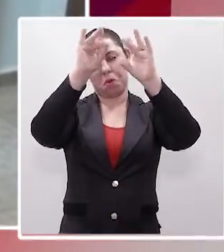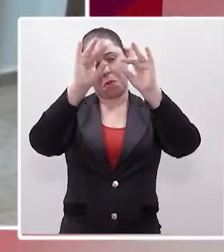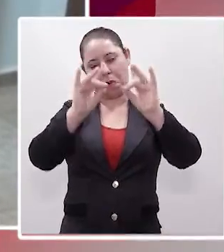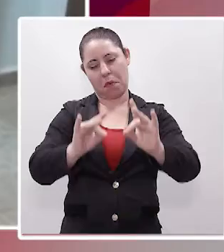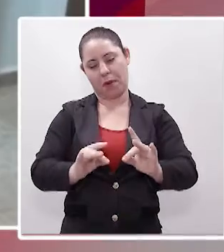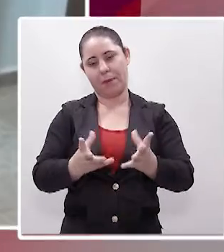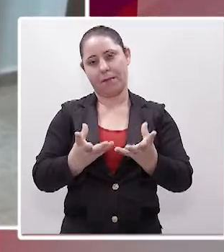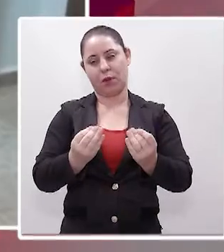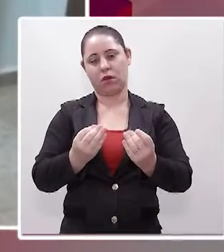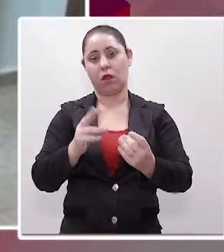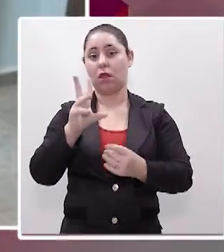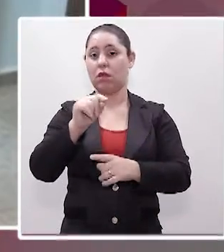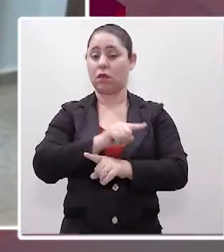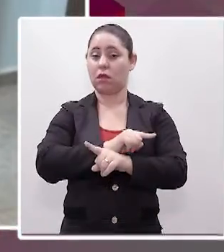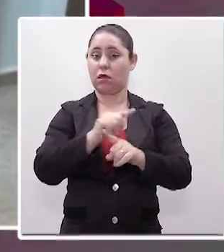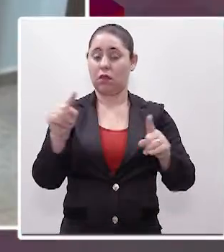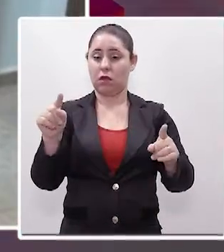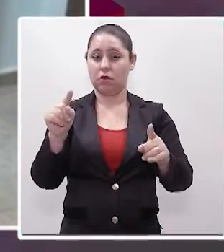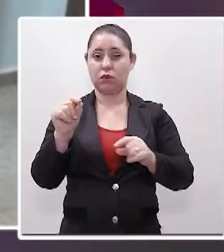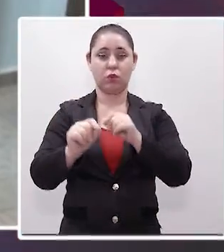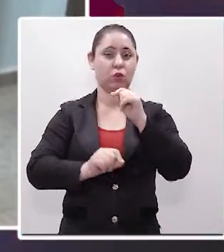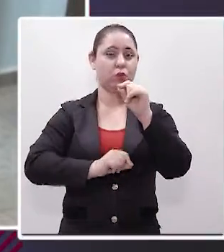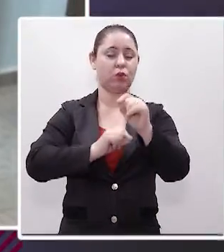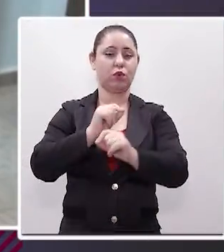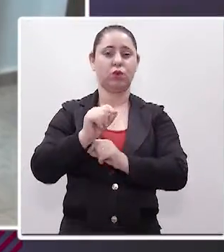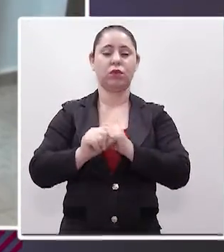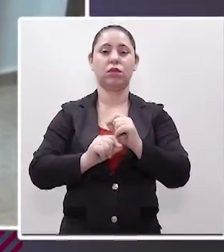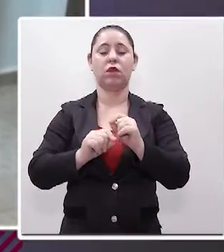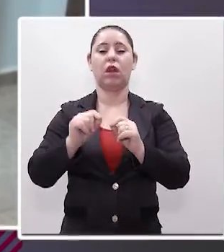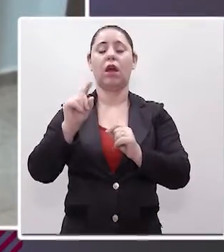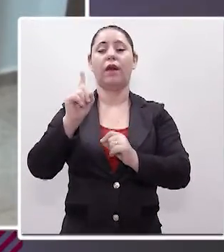não é híbrido. Então, o blended